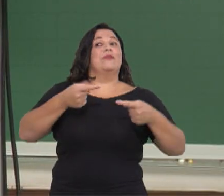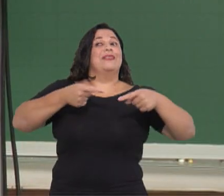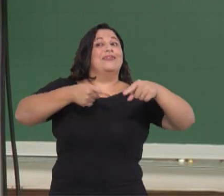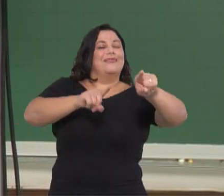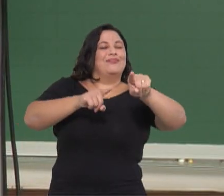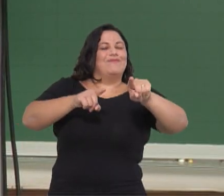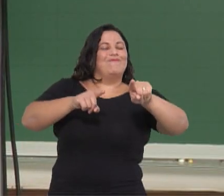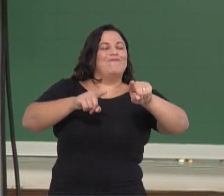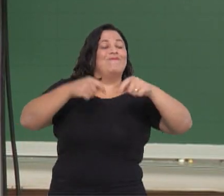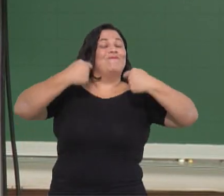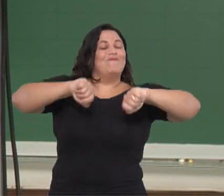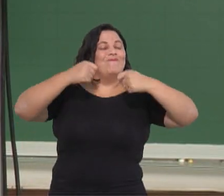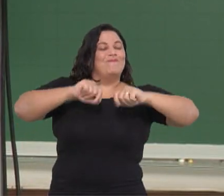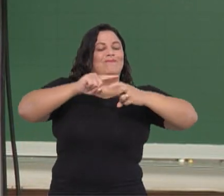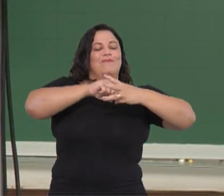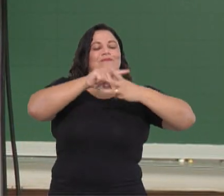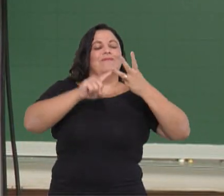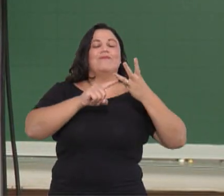cores